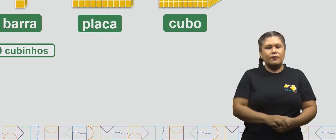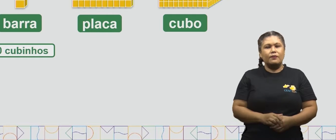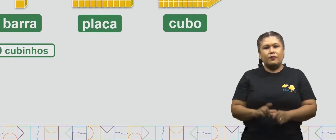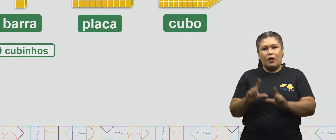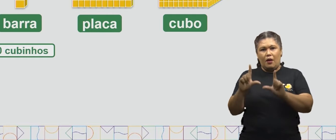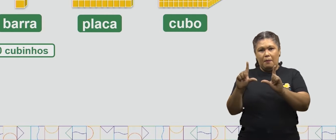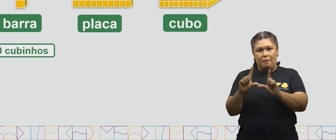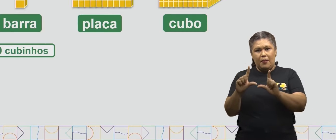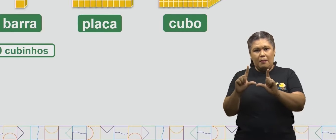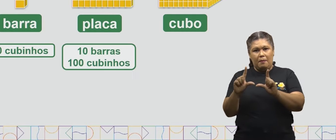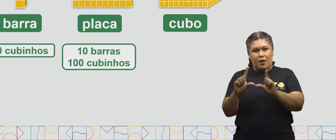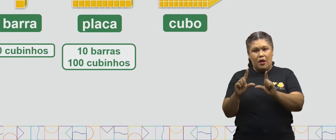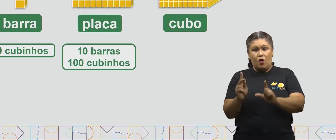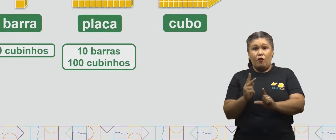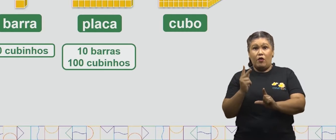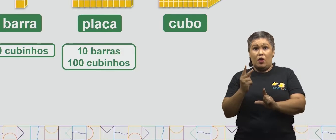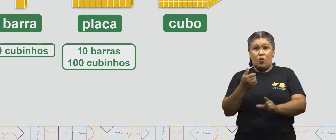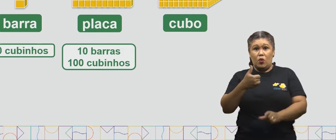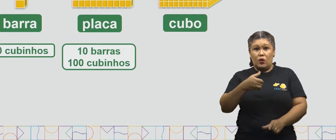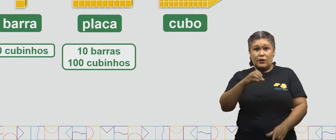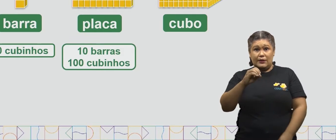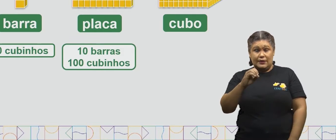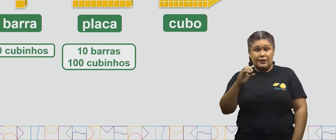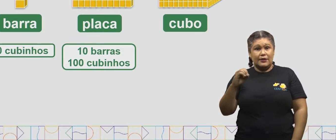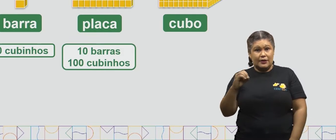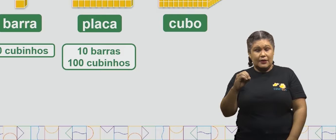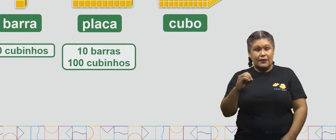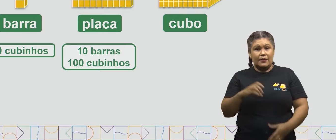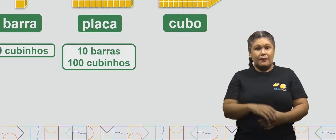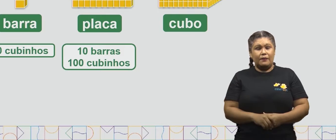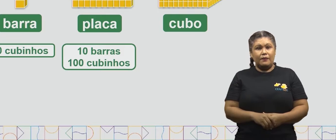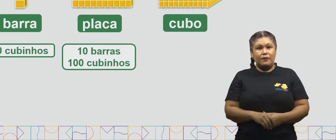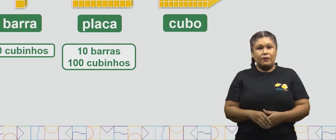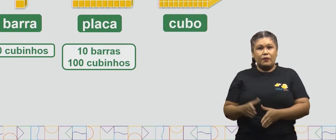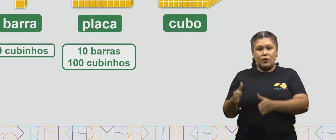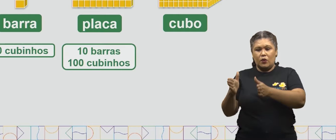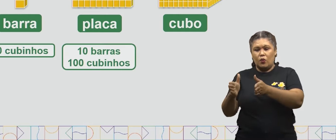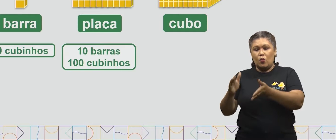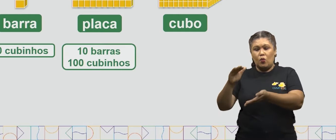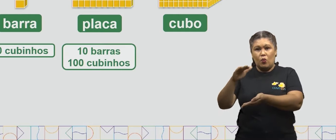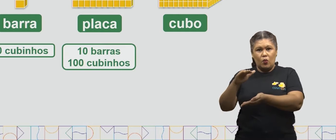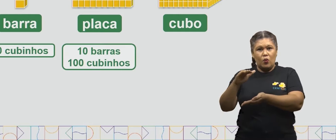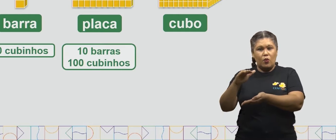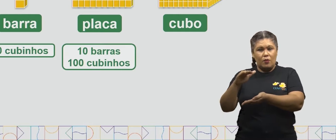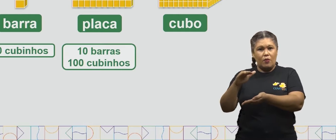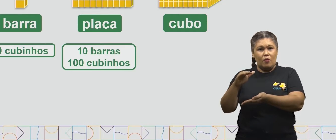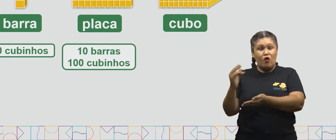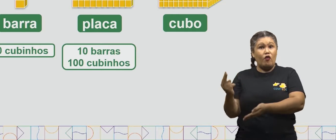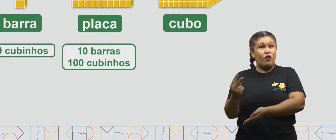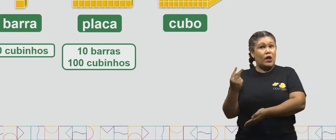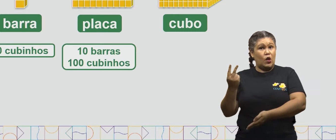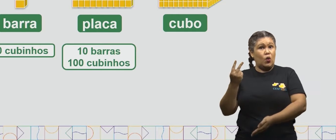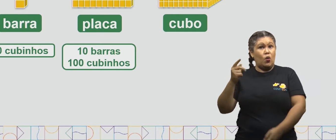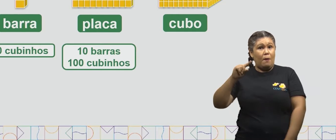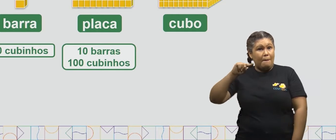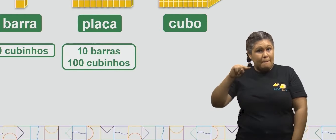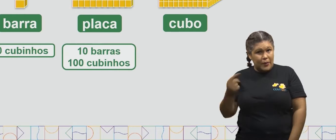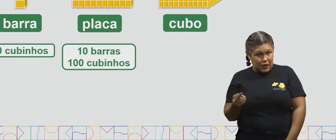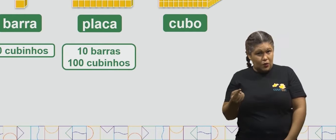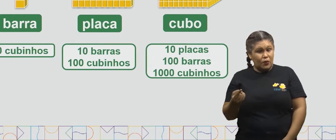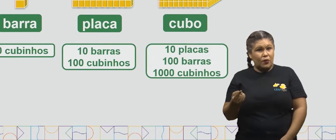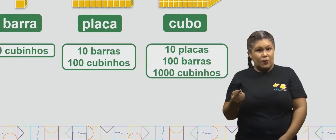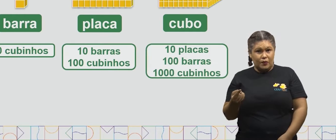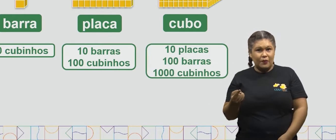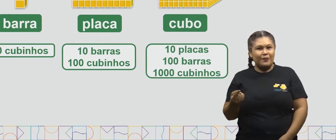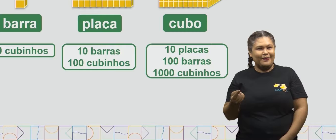placa equivale a 10 barras e a 100 cubinhos, e um cubo equivale